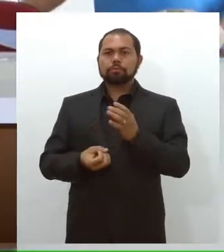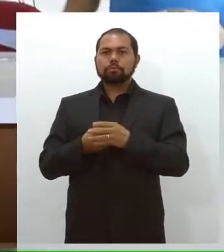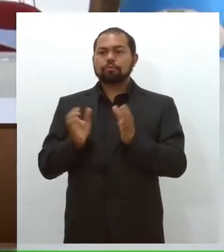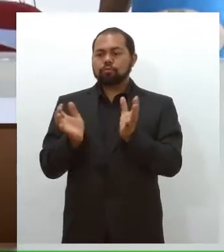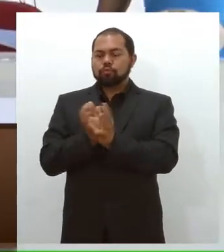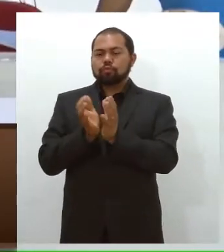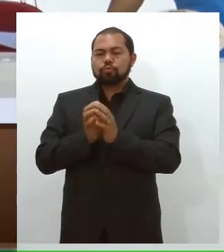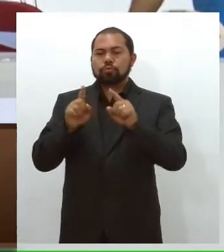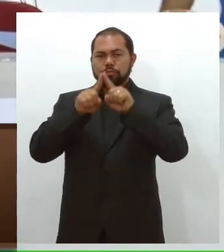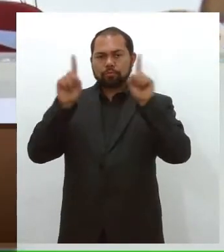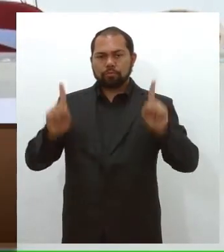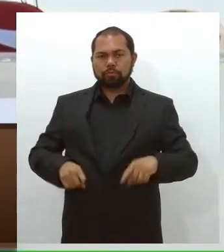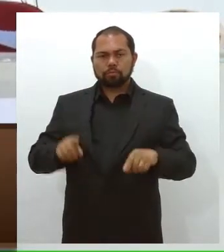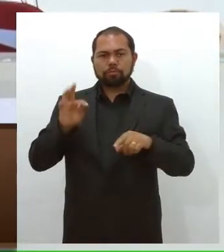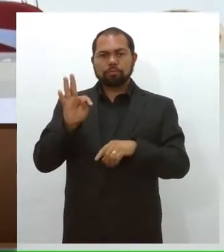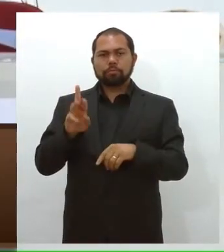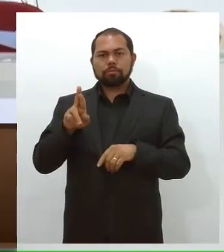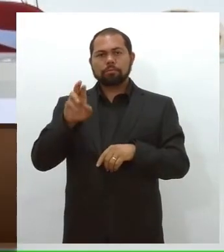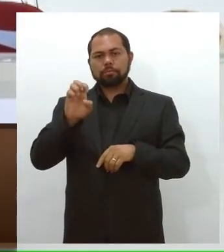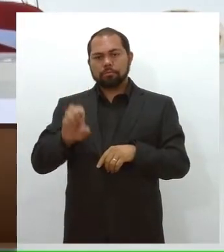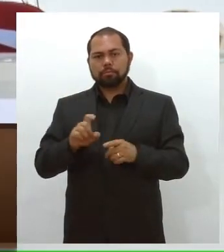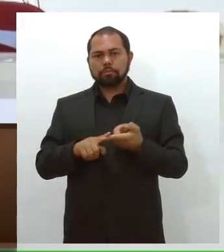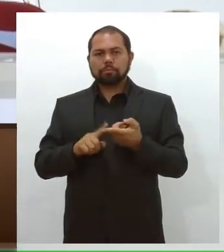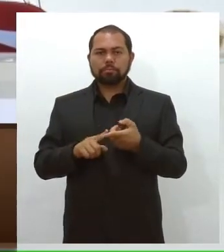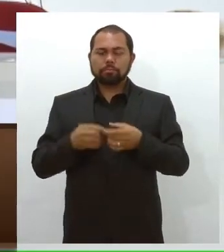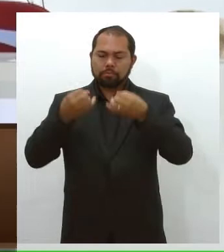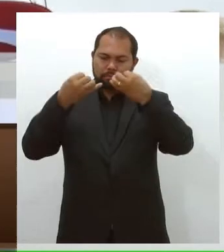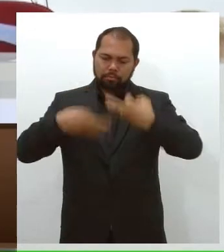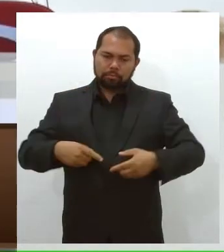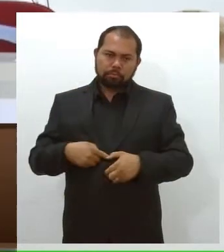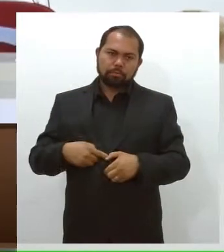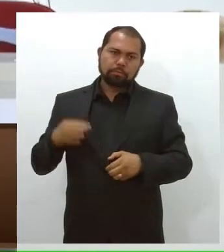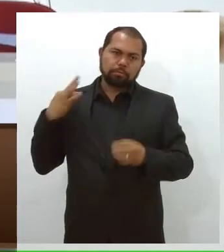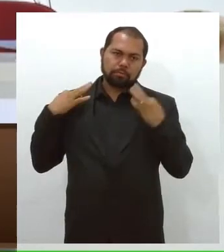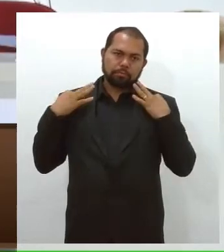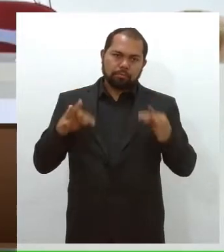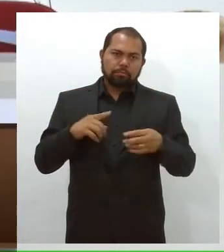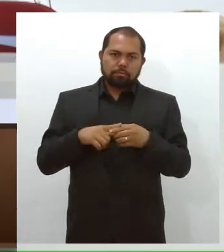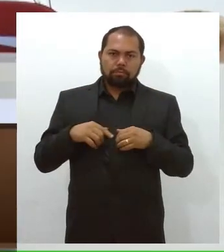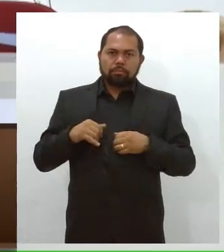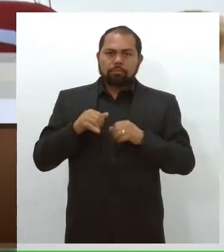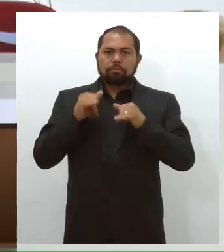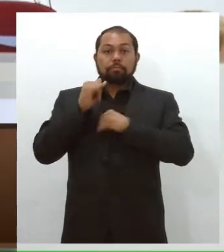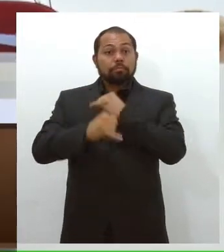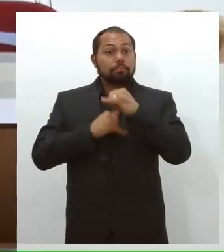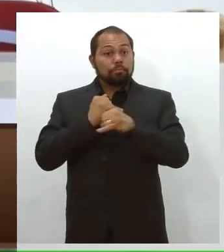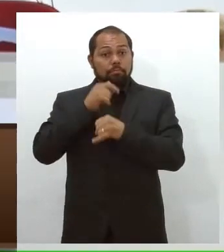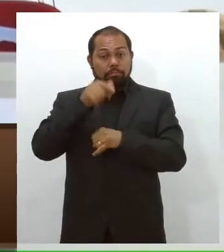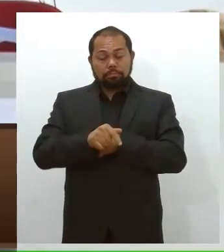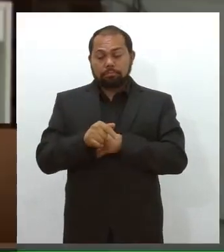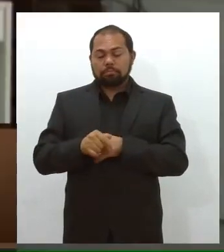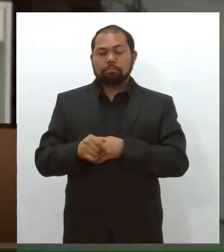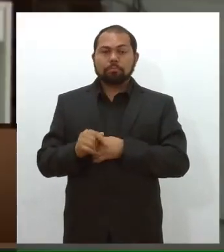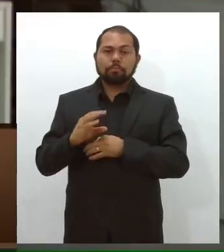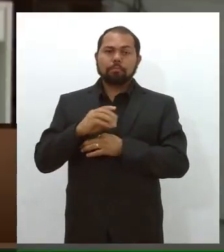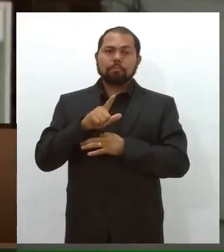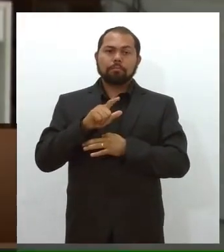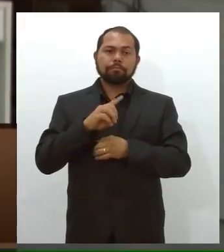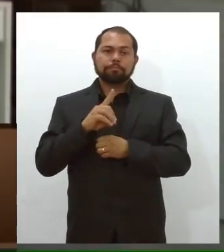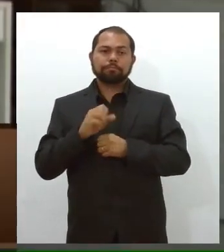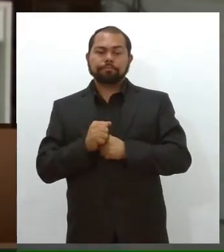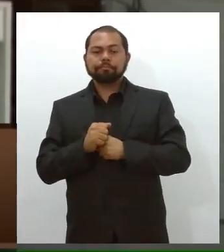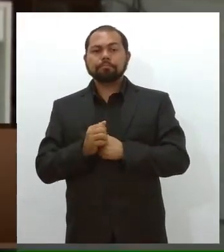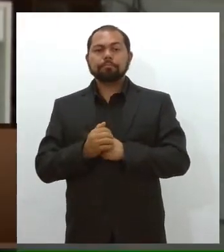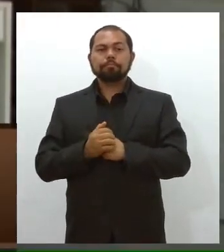como explica o técnico de informática do Tribunal Regional Eleitoral em Sergipe, Cláudio Gonçalves. Foram